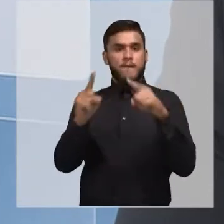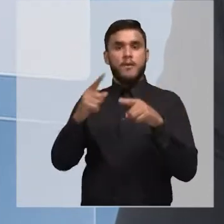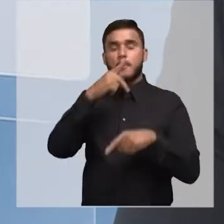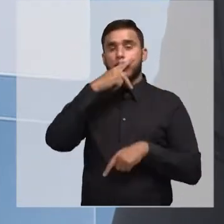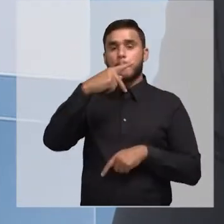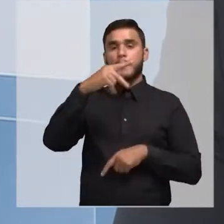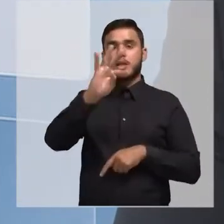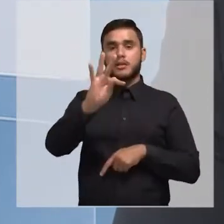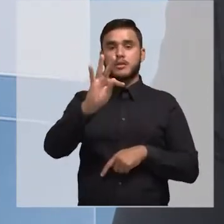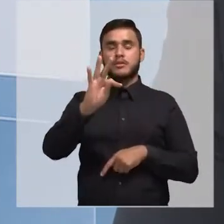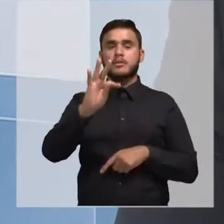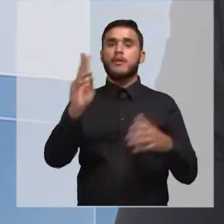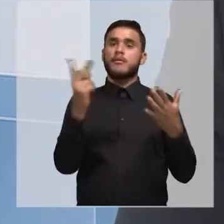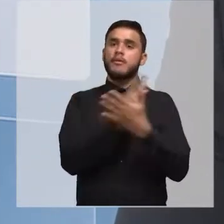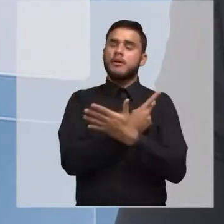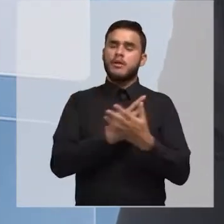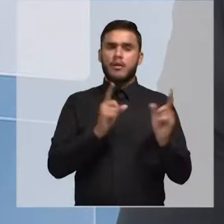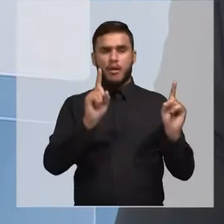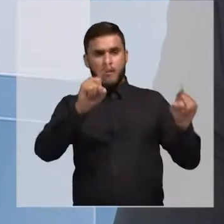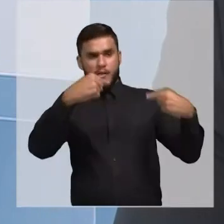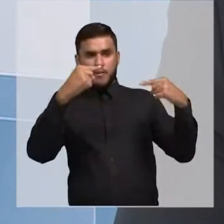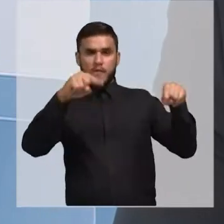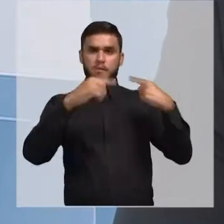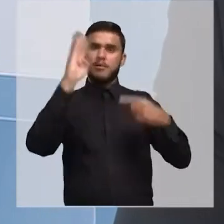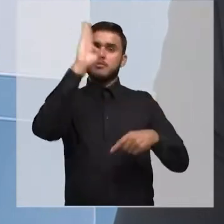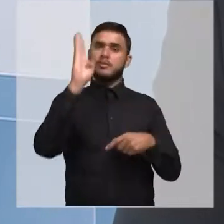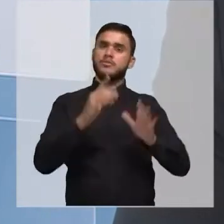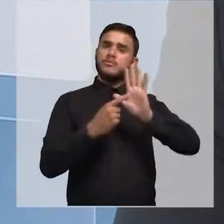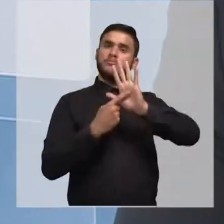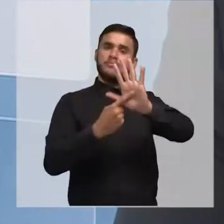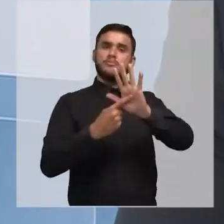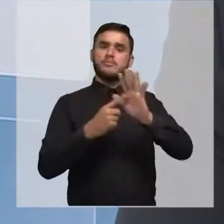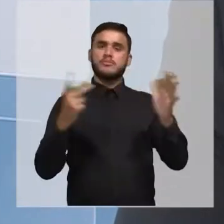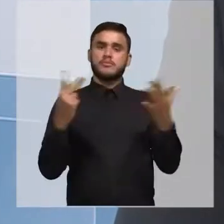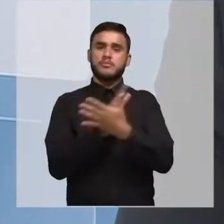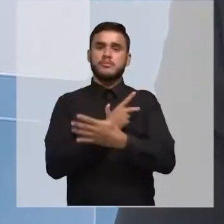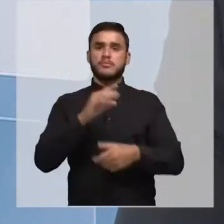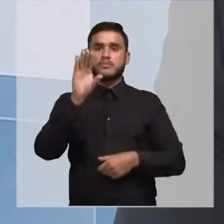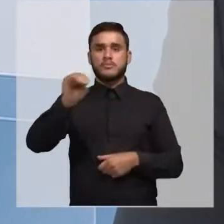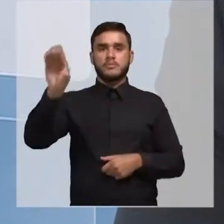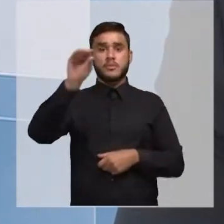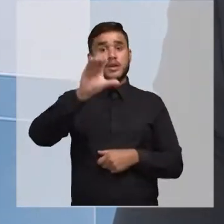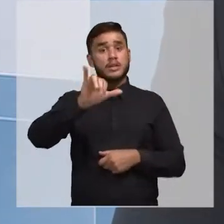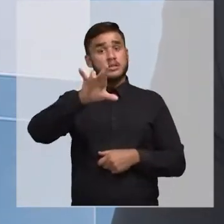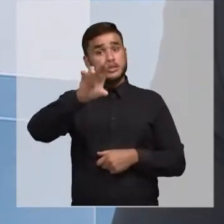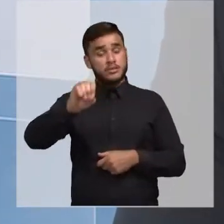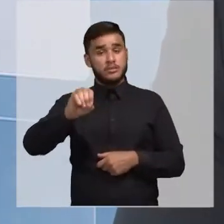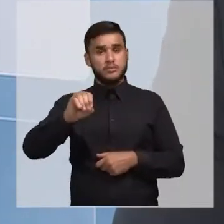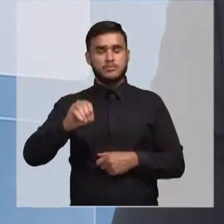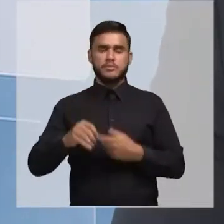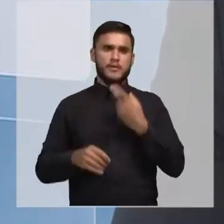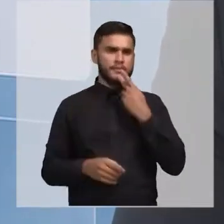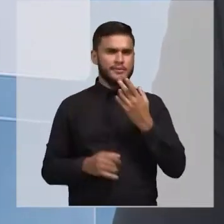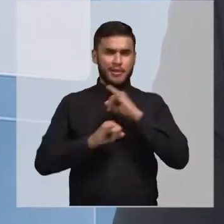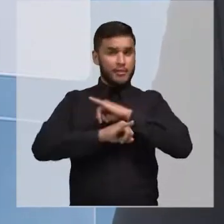por tudo isso que a gente falou aqui a nível nacional, pelo que o PT está fazendo com o Ciro a nível nacional. Coisa que era